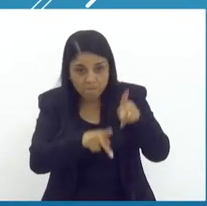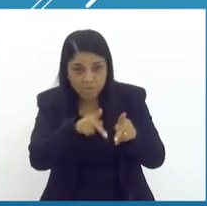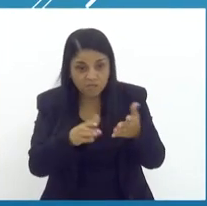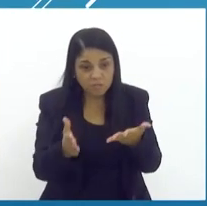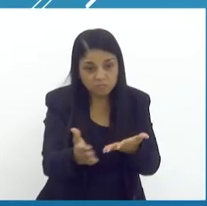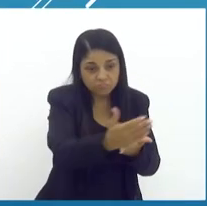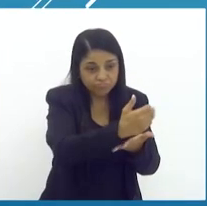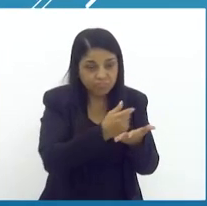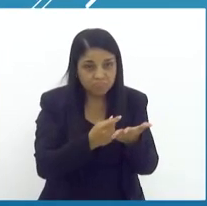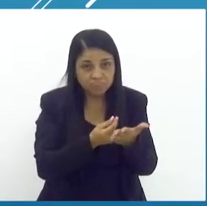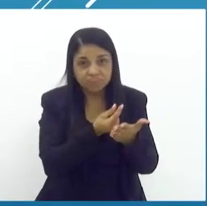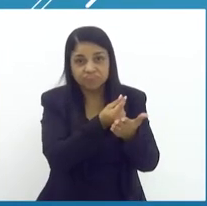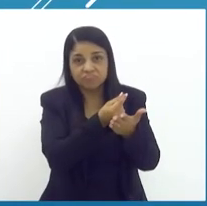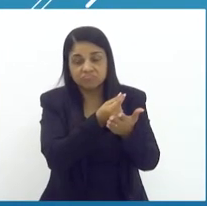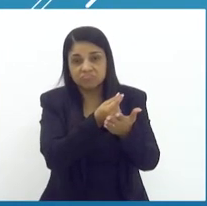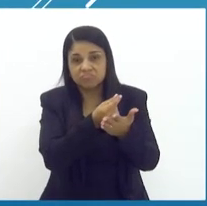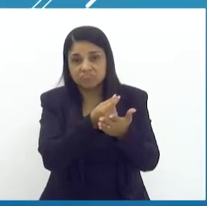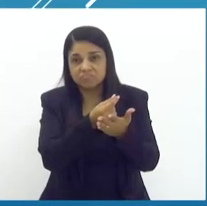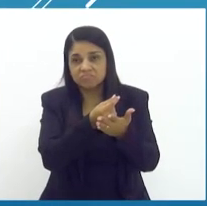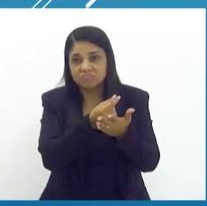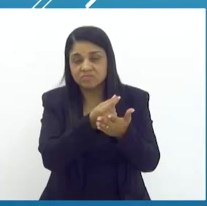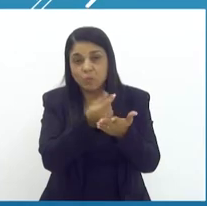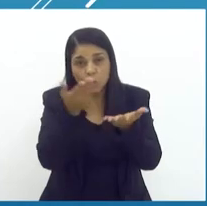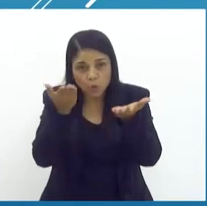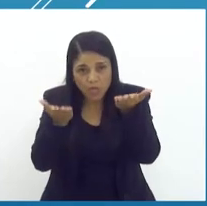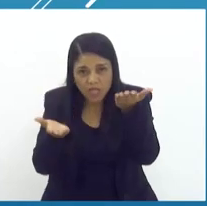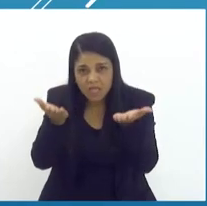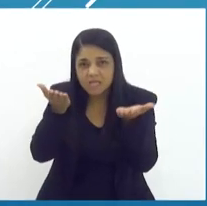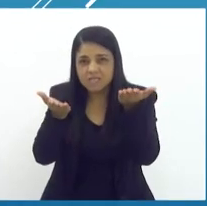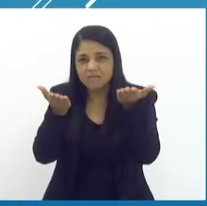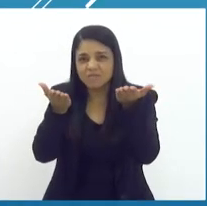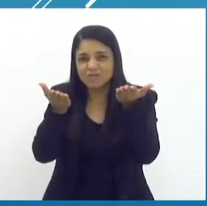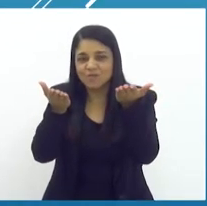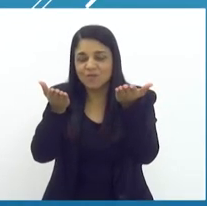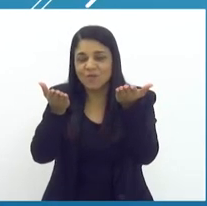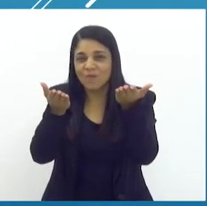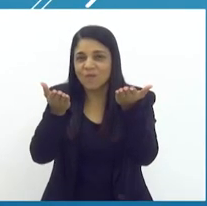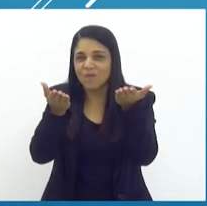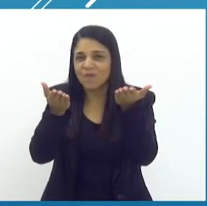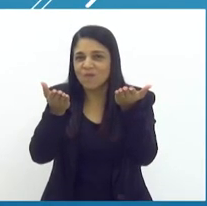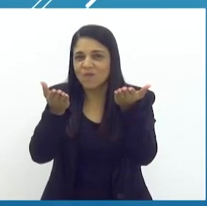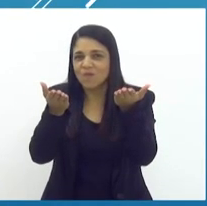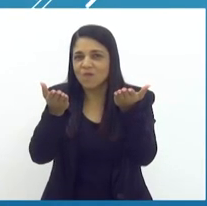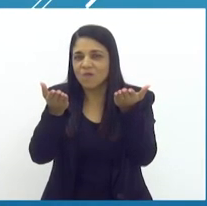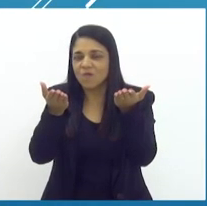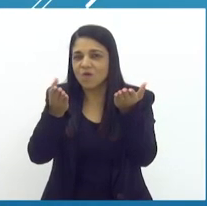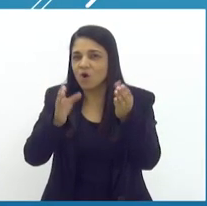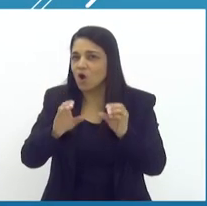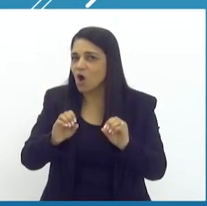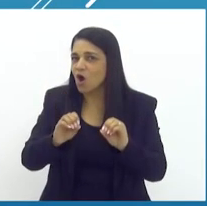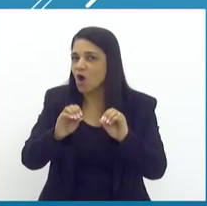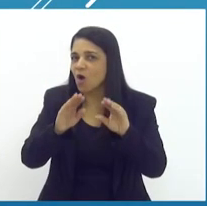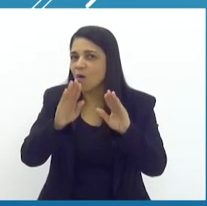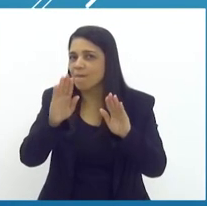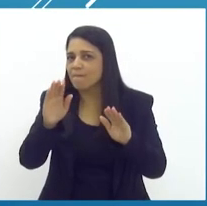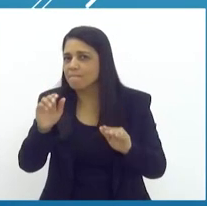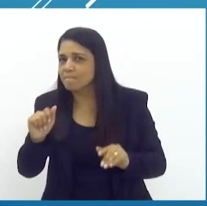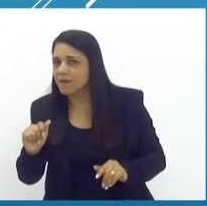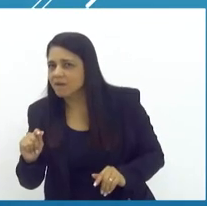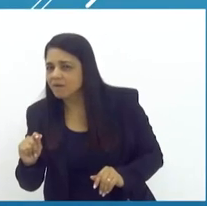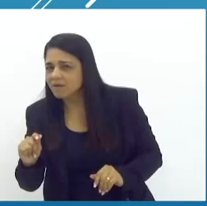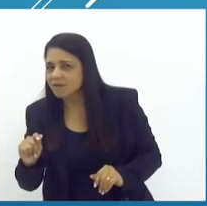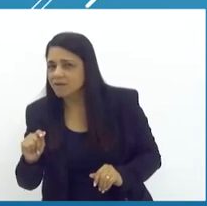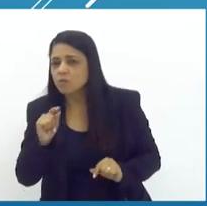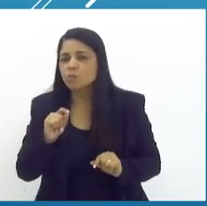financiar a sociedade momento que tem equilíbrio Opa que equilíbrio é esse que é que tá acontecendo com esse estado